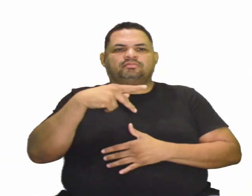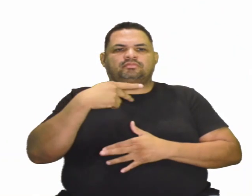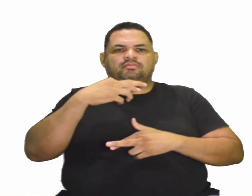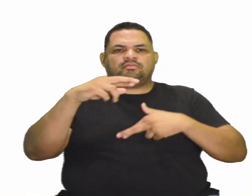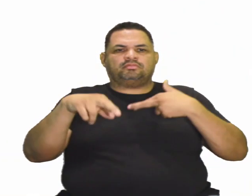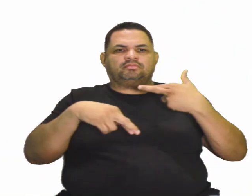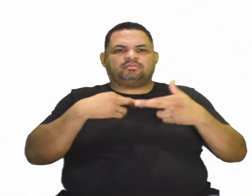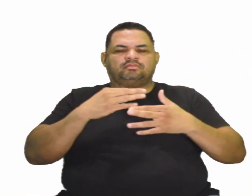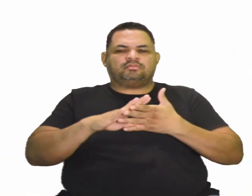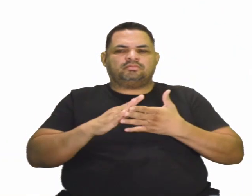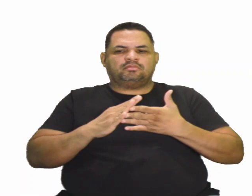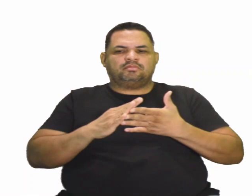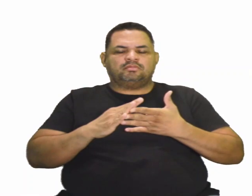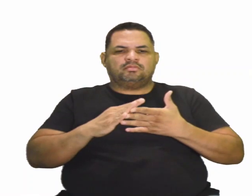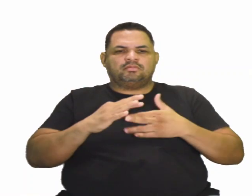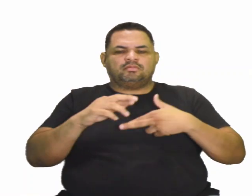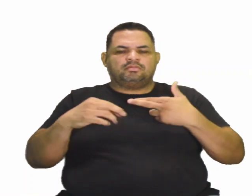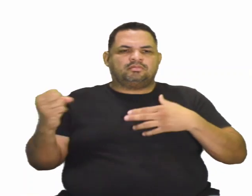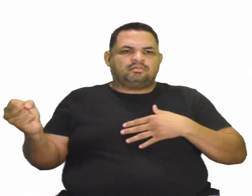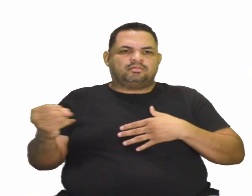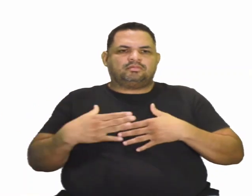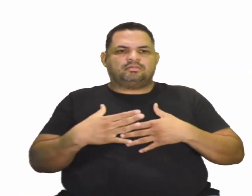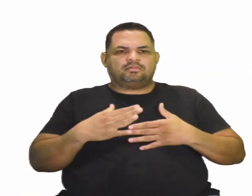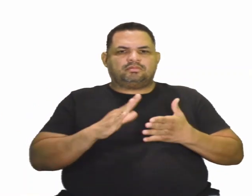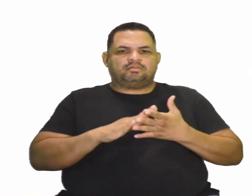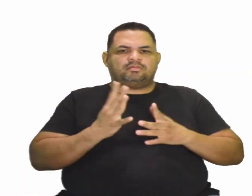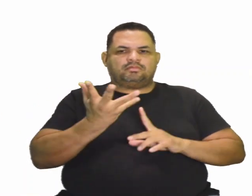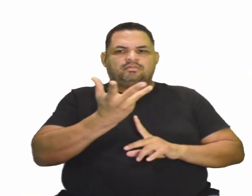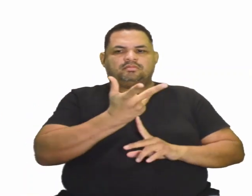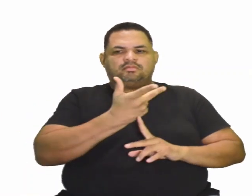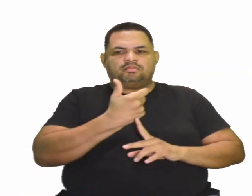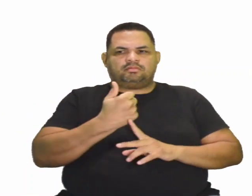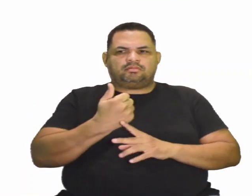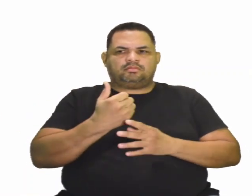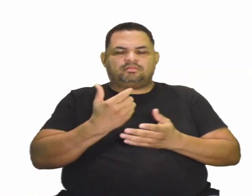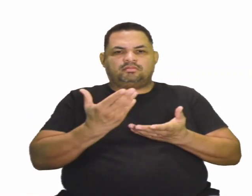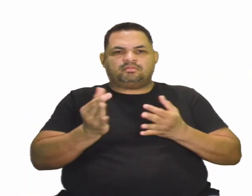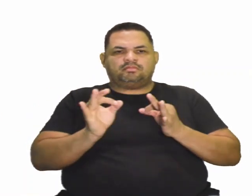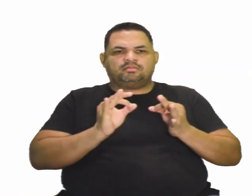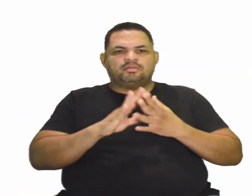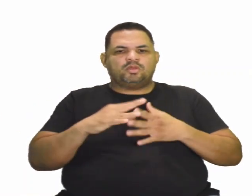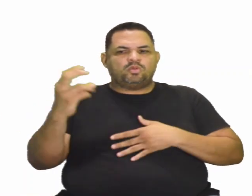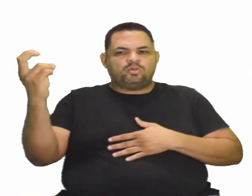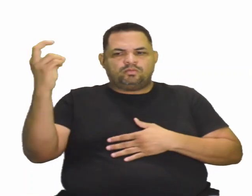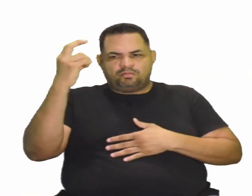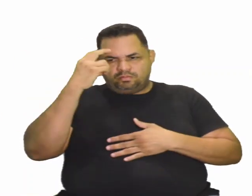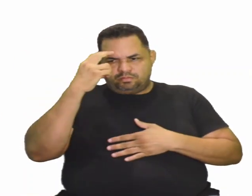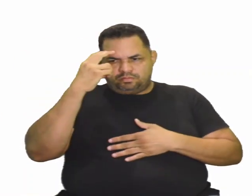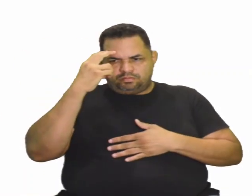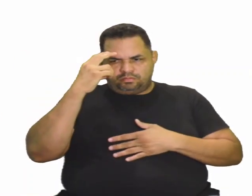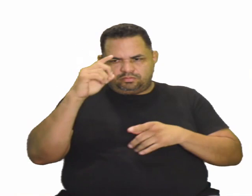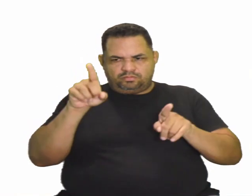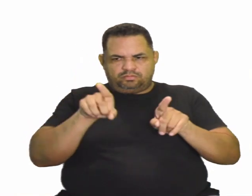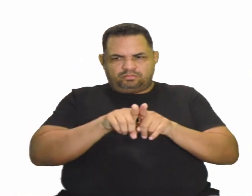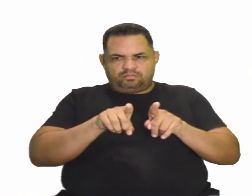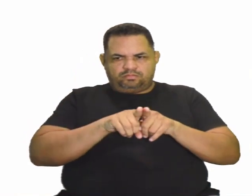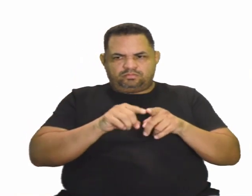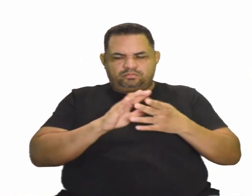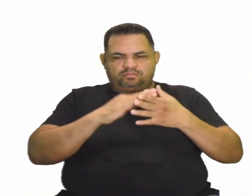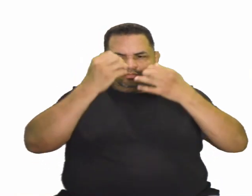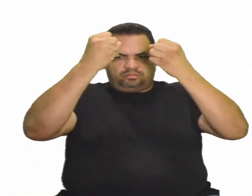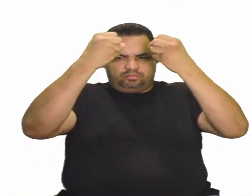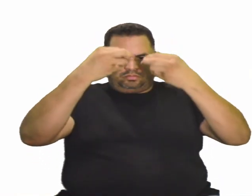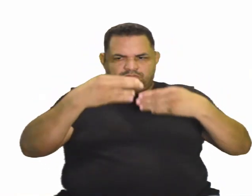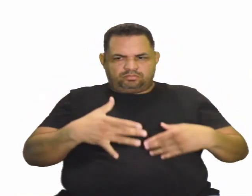na perspectiva, né, da arte, né, o Renascimento cultural. Fizemos então uma abordagem sobre